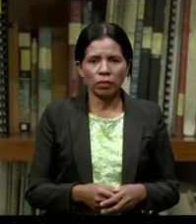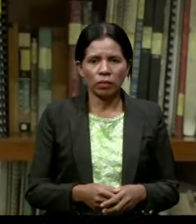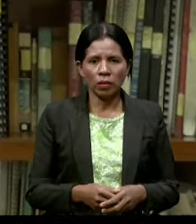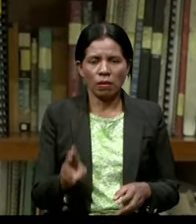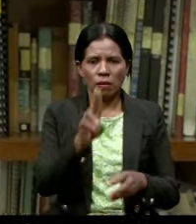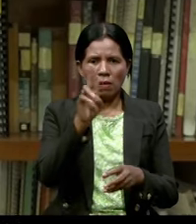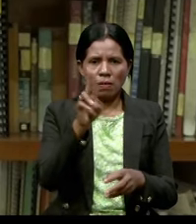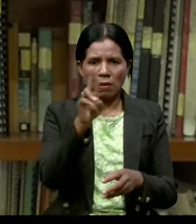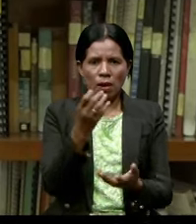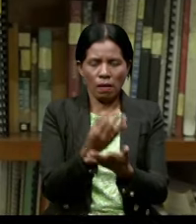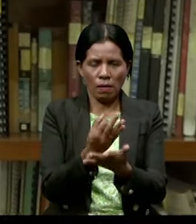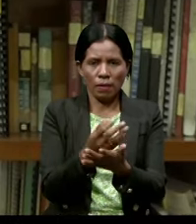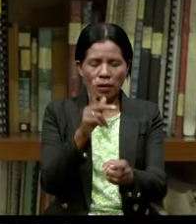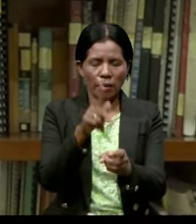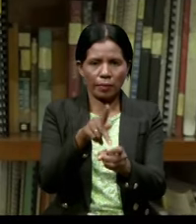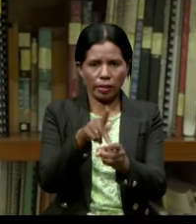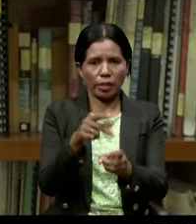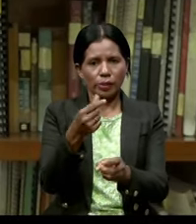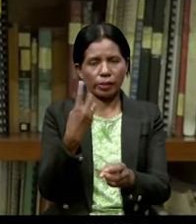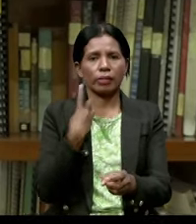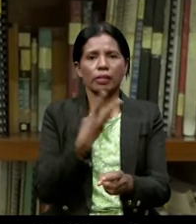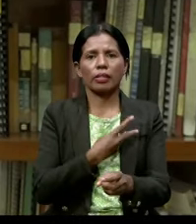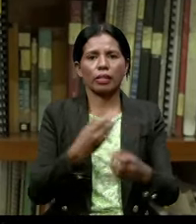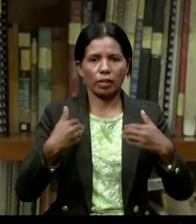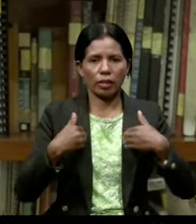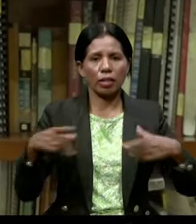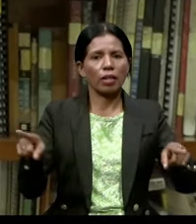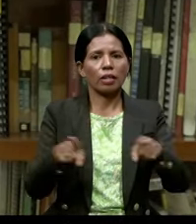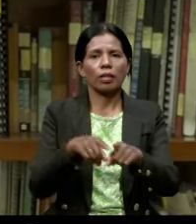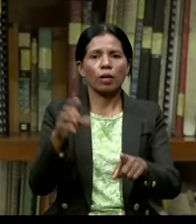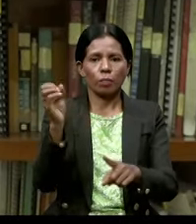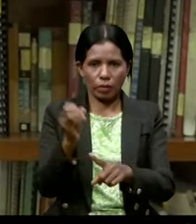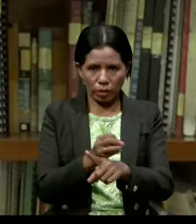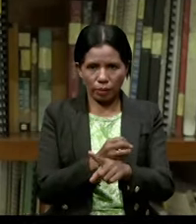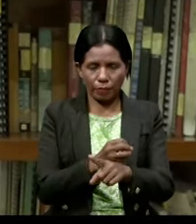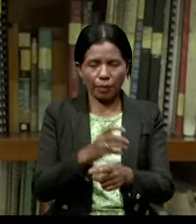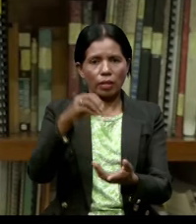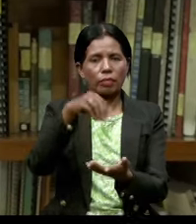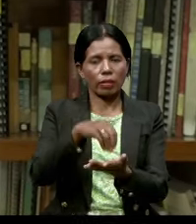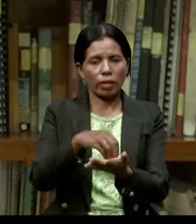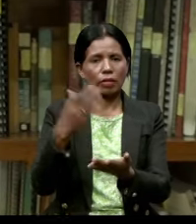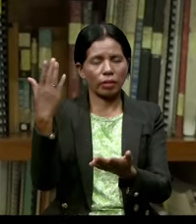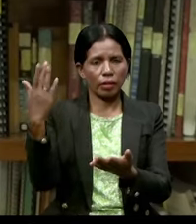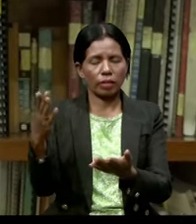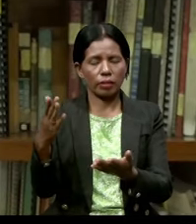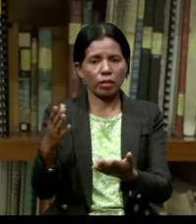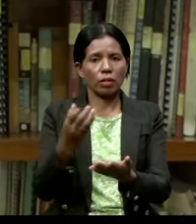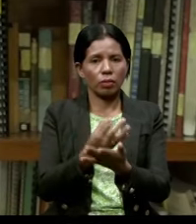usa fundo petrolífero itu ane bei tei agora non dar oportunidade a tu investe para iha capital